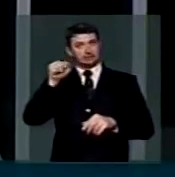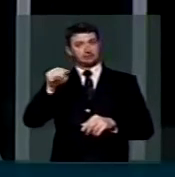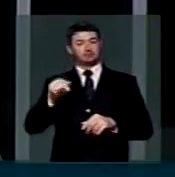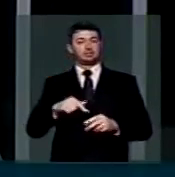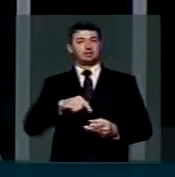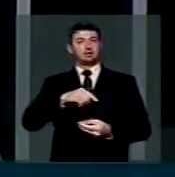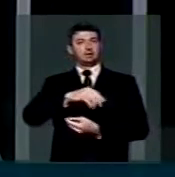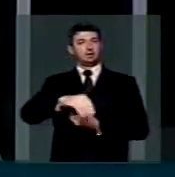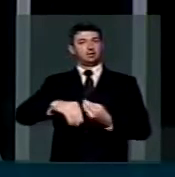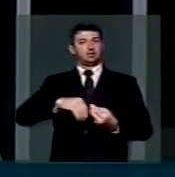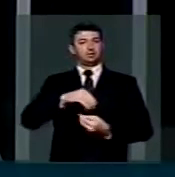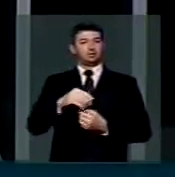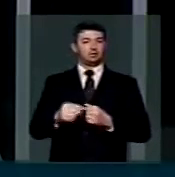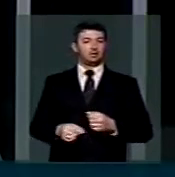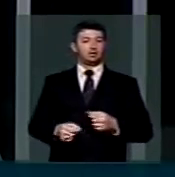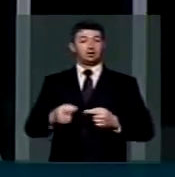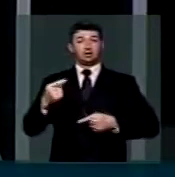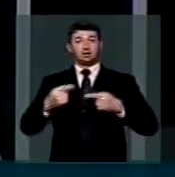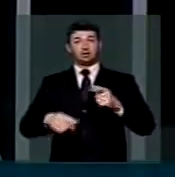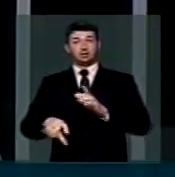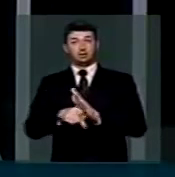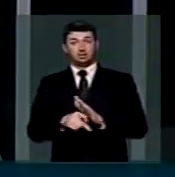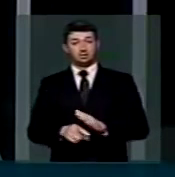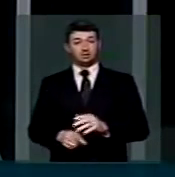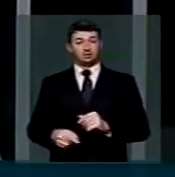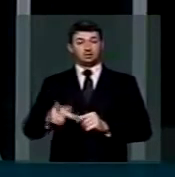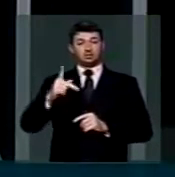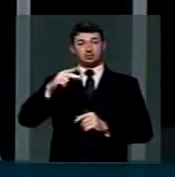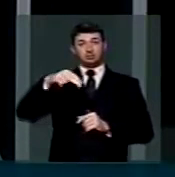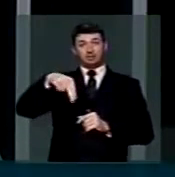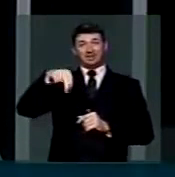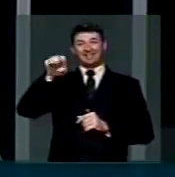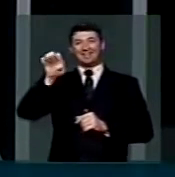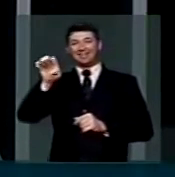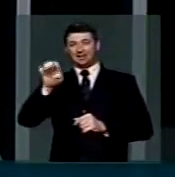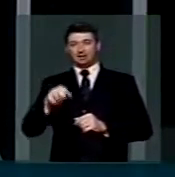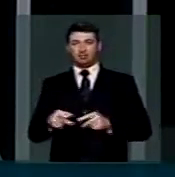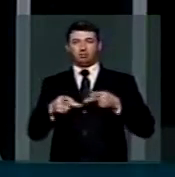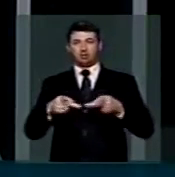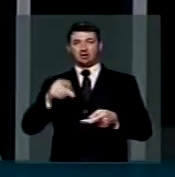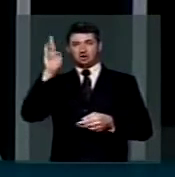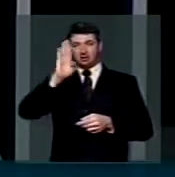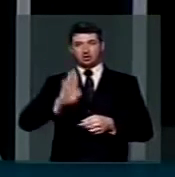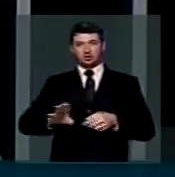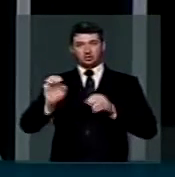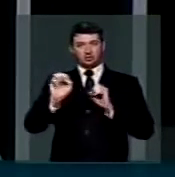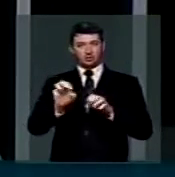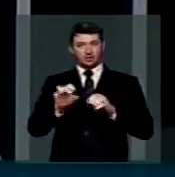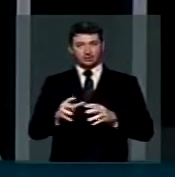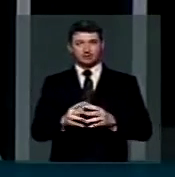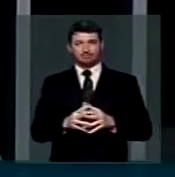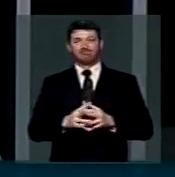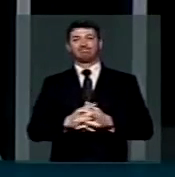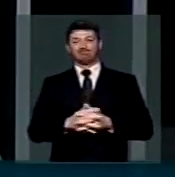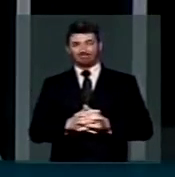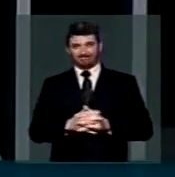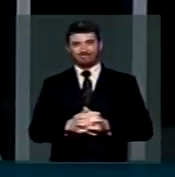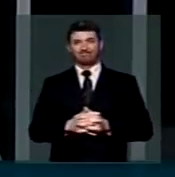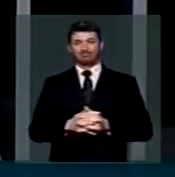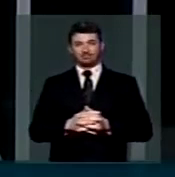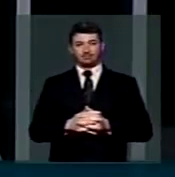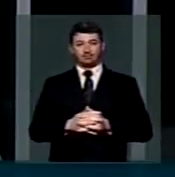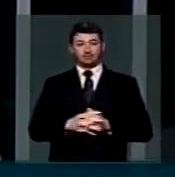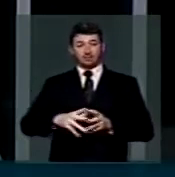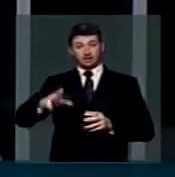que envolve a discussão sobre o PNE, senhor presidente, sobre o nosso Plano Nacional de Educação,